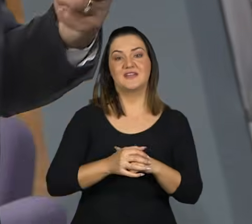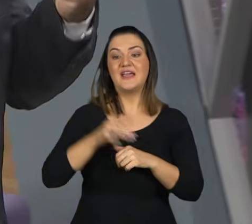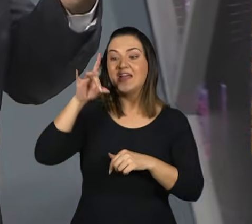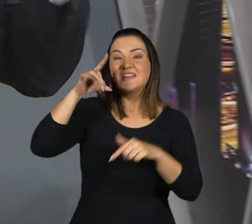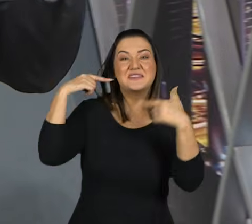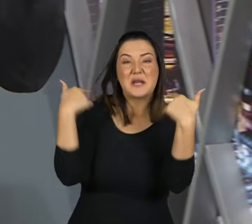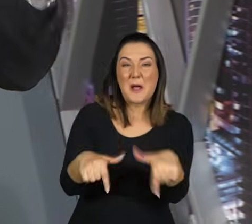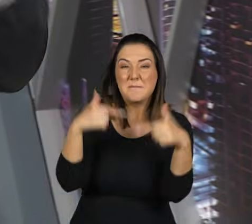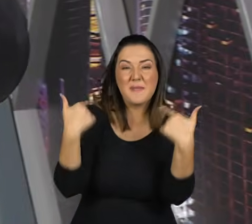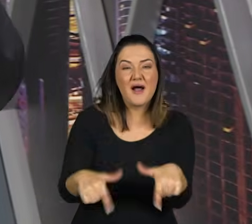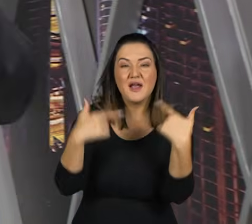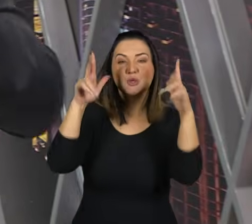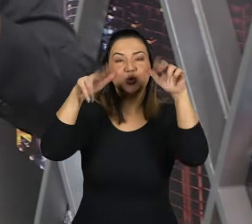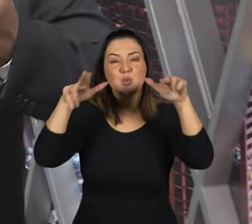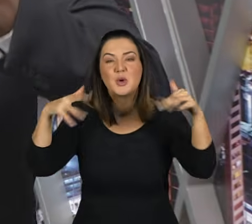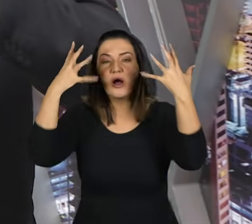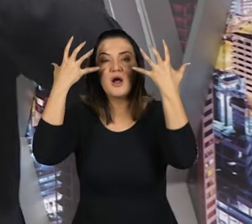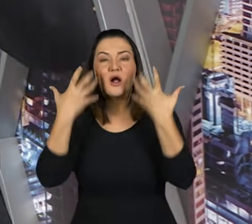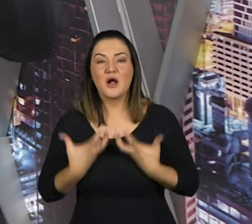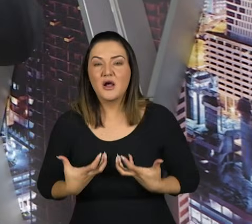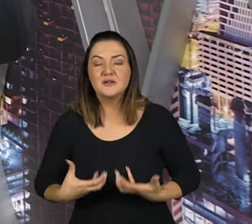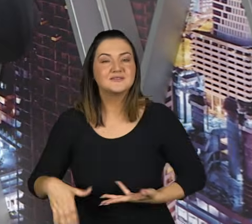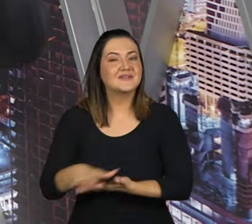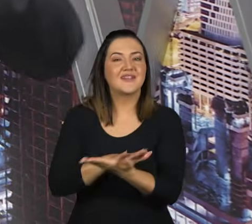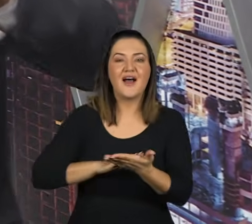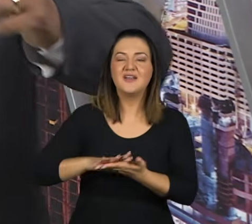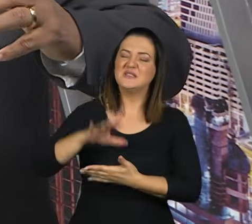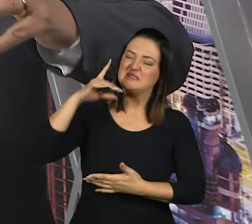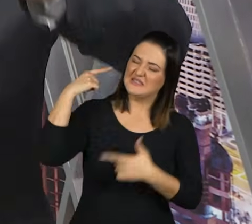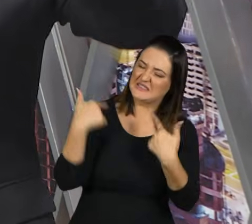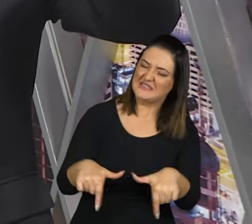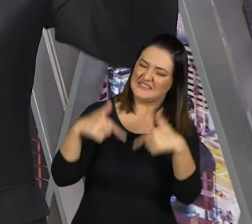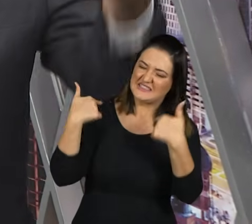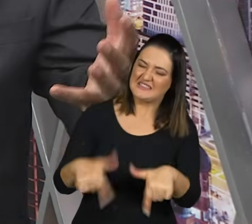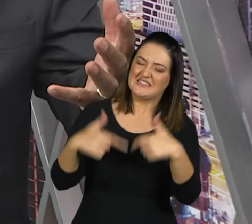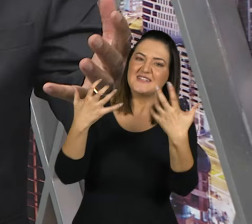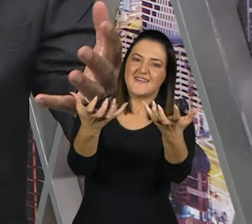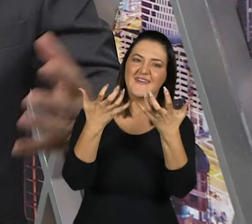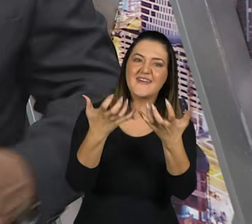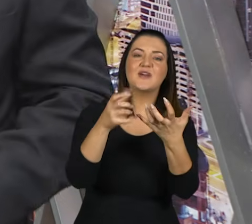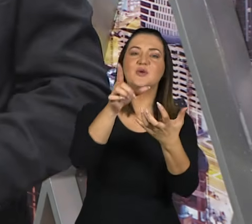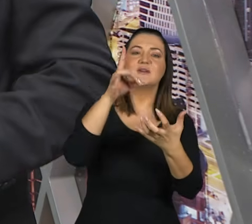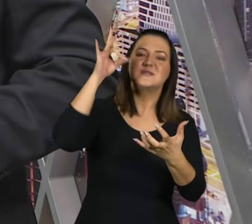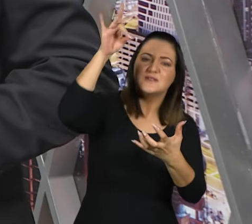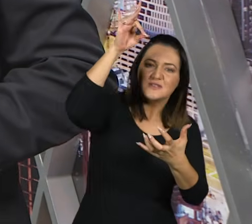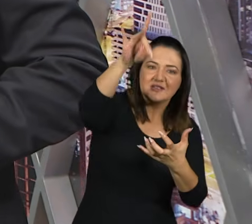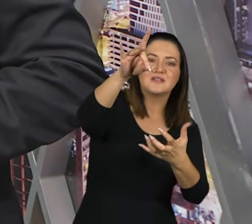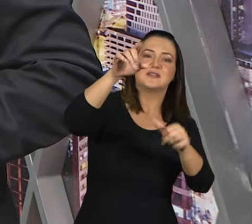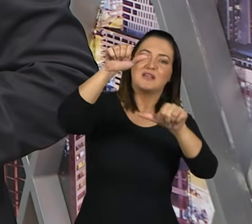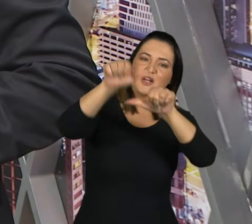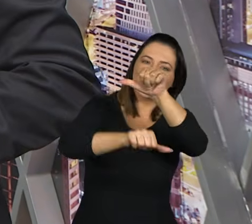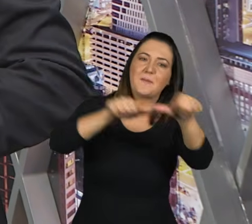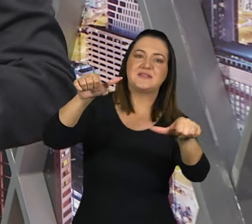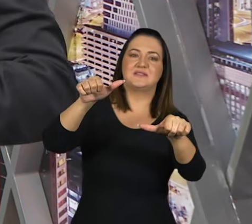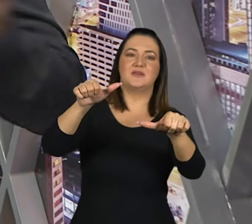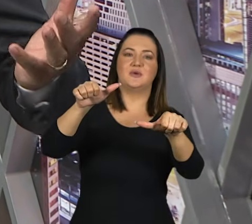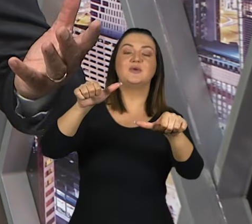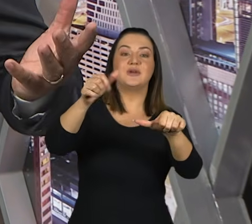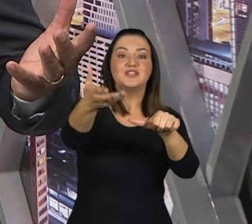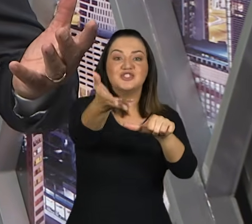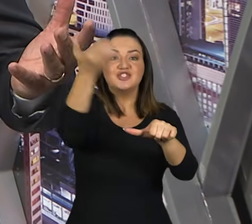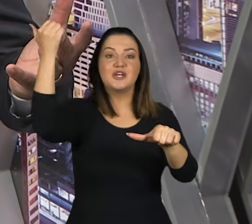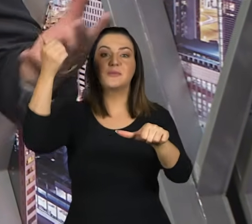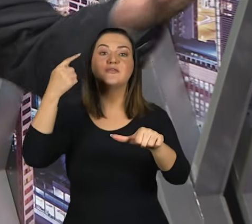trabalha intensamente para levar o ser humano a uma transformação e a uma salvação, ou a